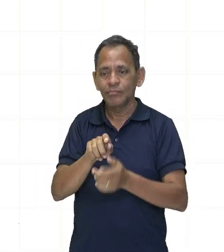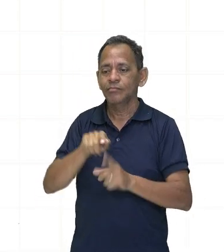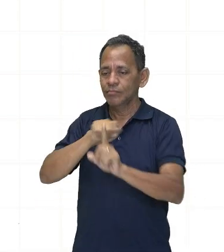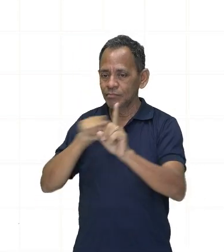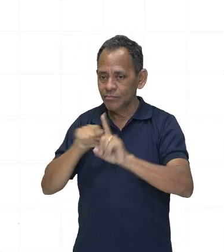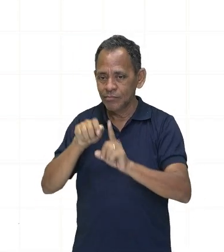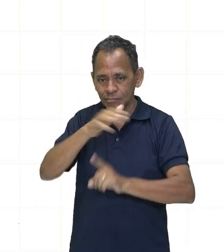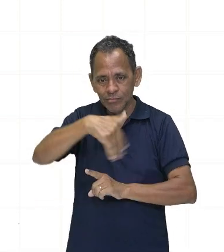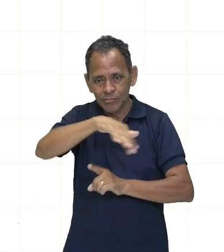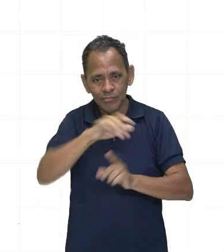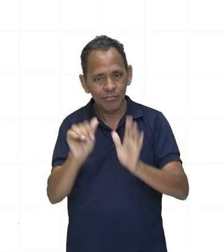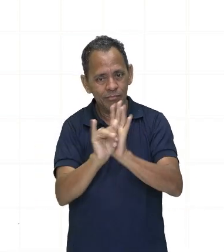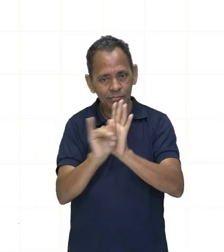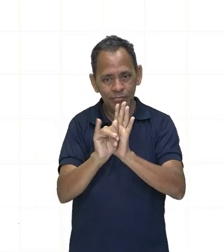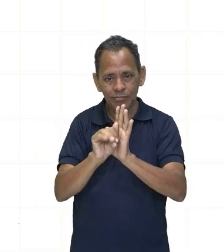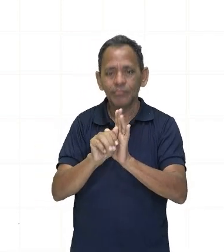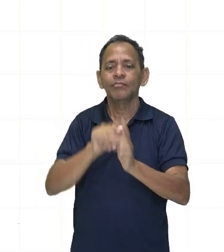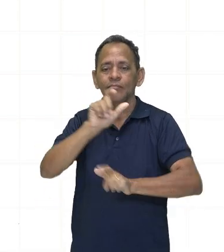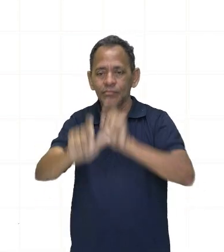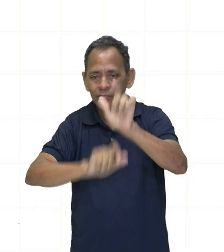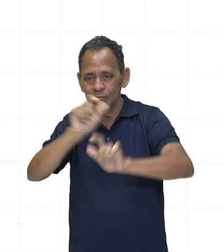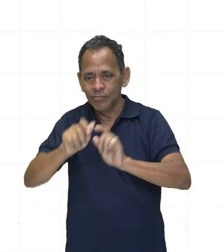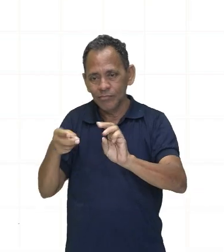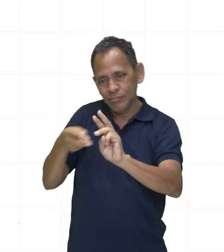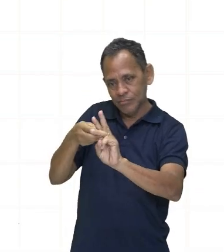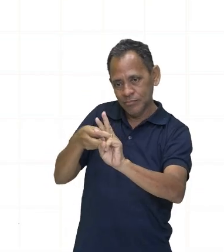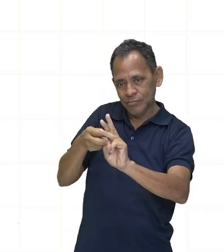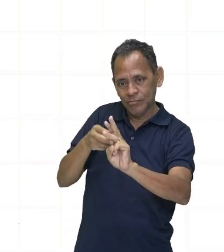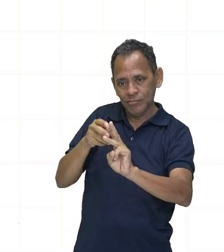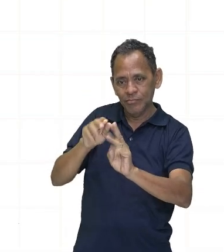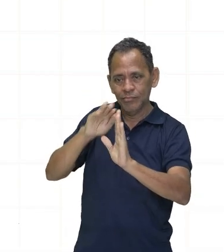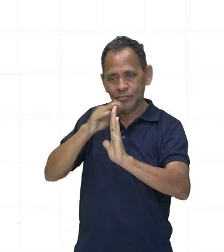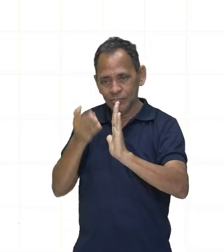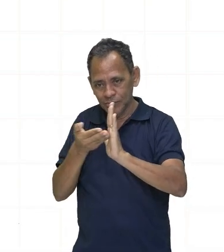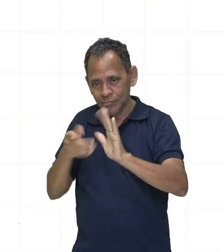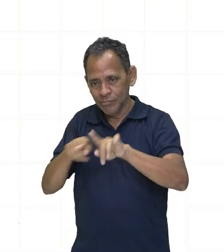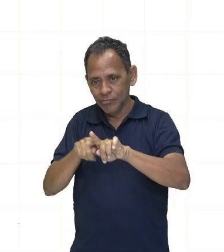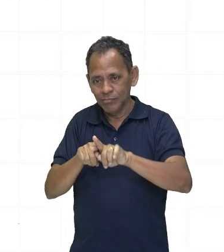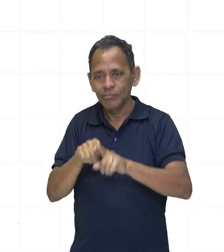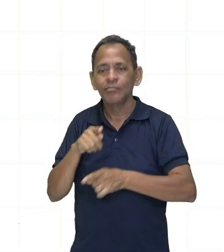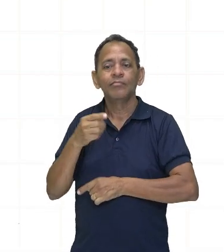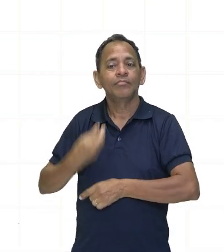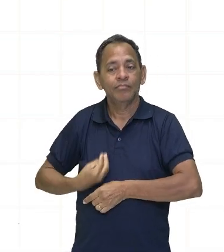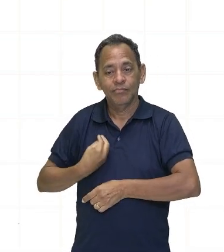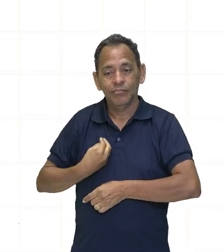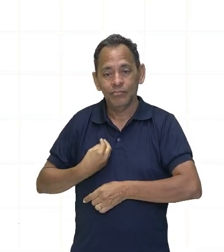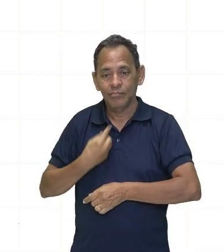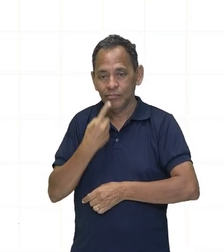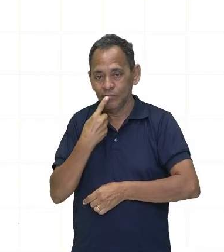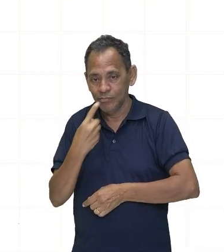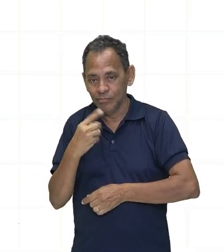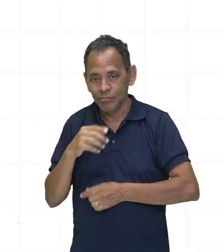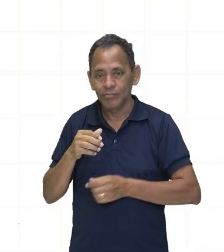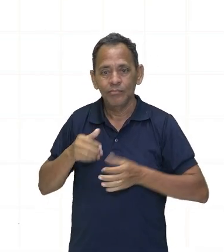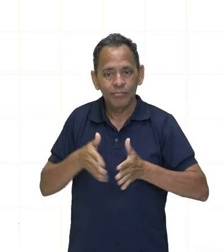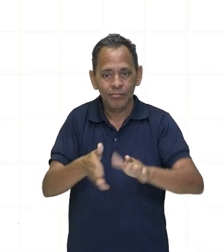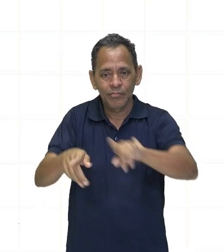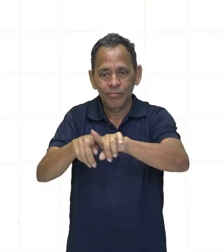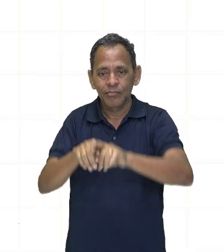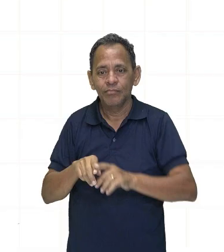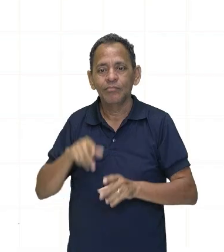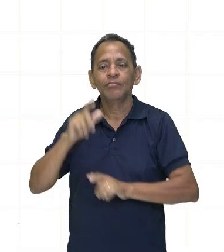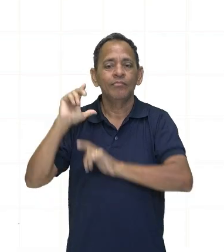e identitárias dos povos indígenas, quilombolas, ribeirinhos, povos das florestas e demais